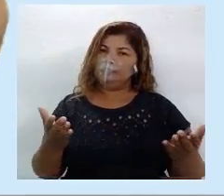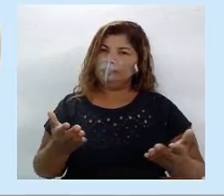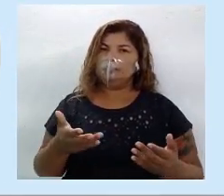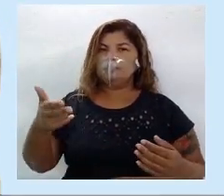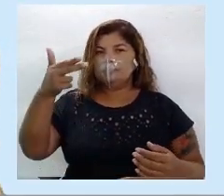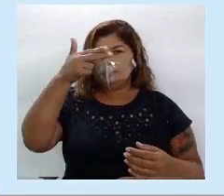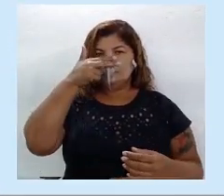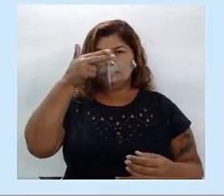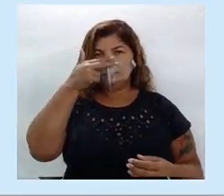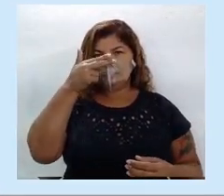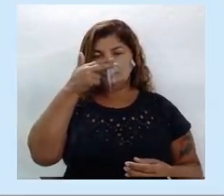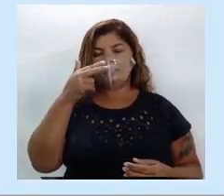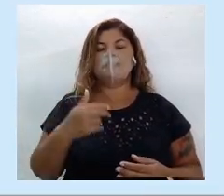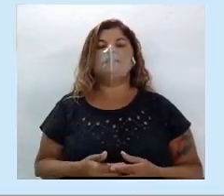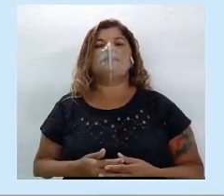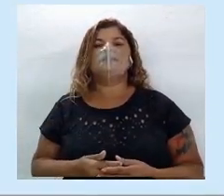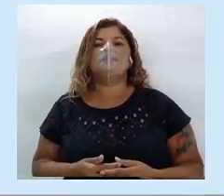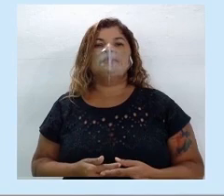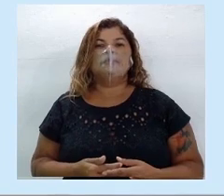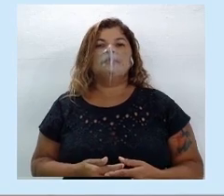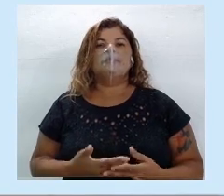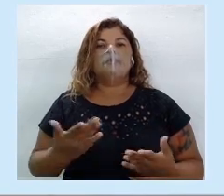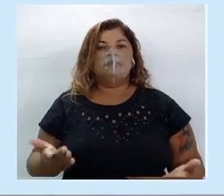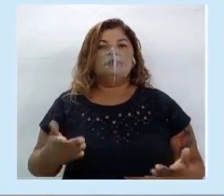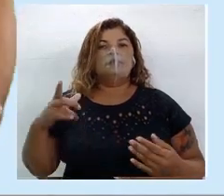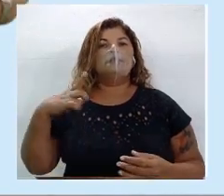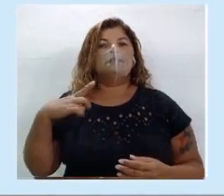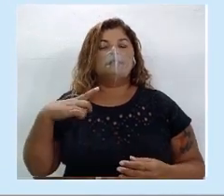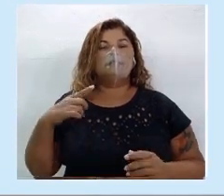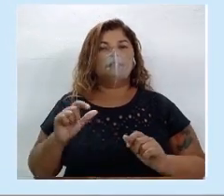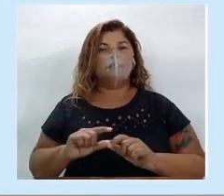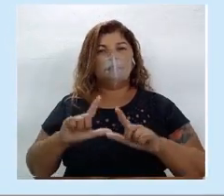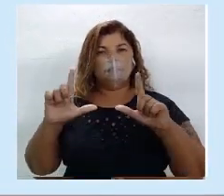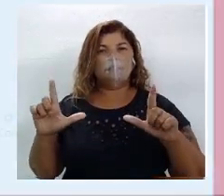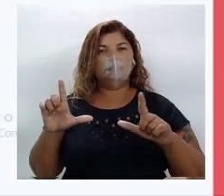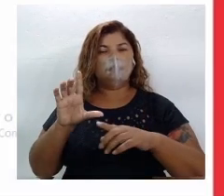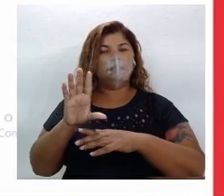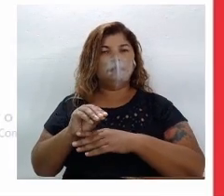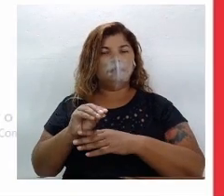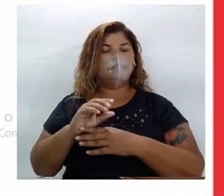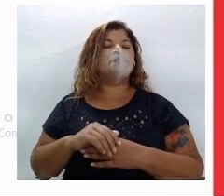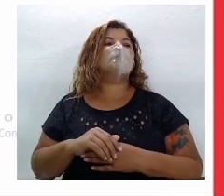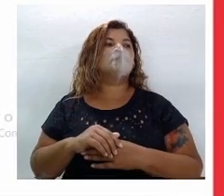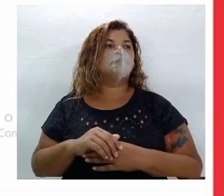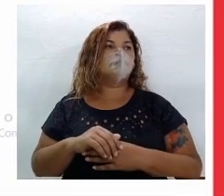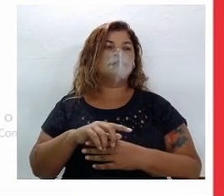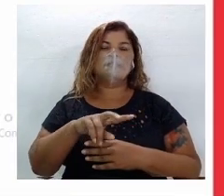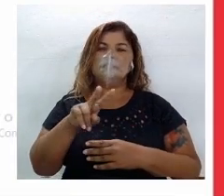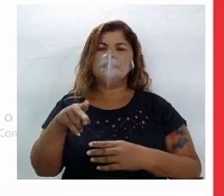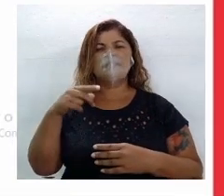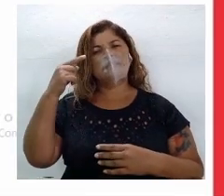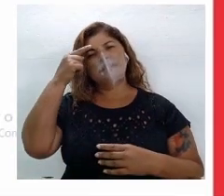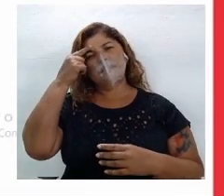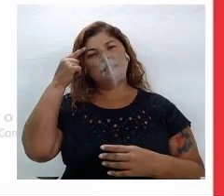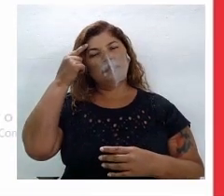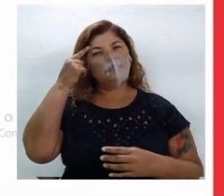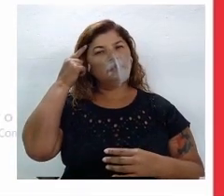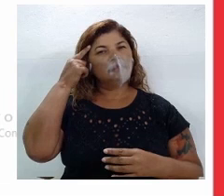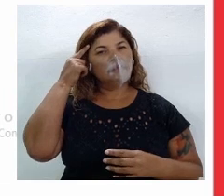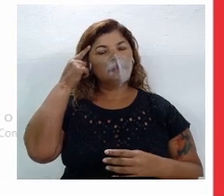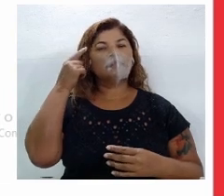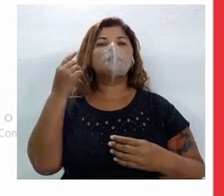os protestantes. Então vamos adiante. Aqui nós temos uma imagem que convido vocês